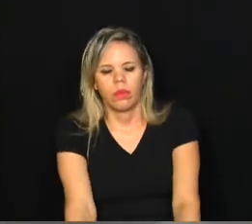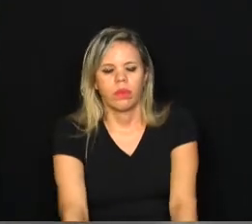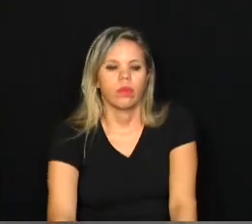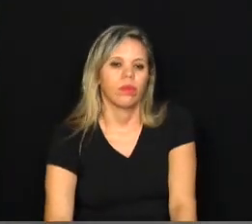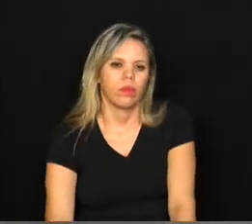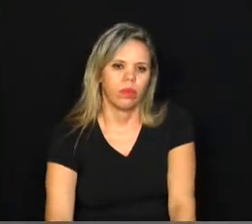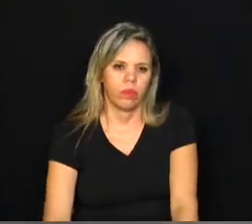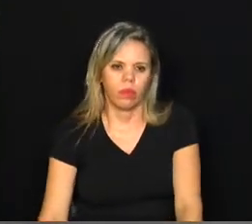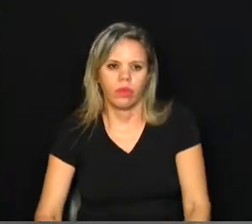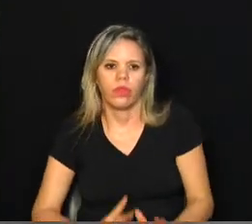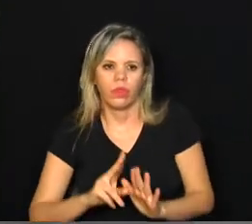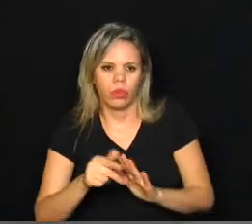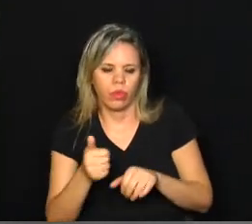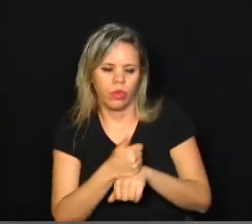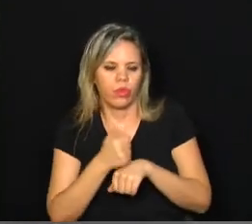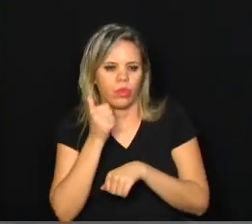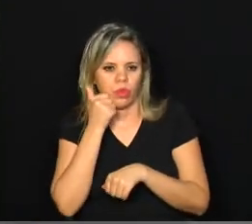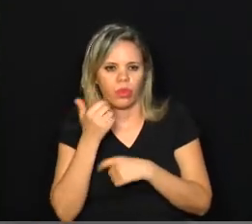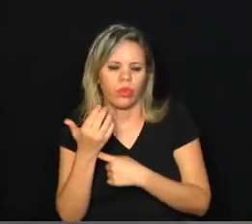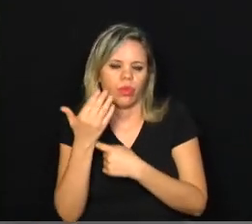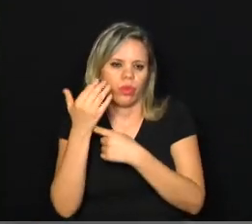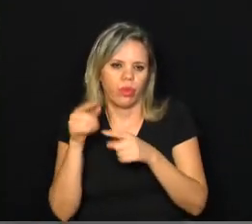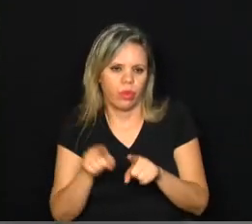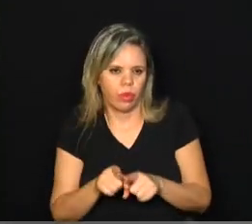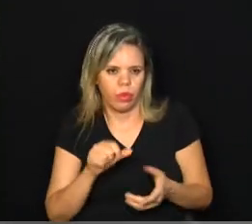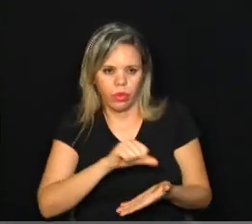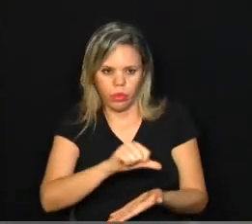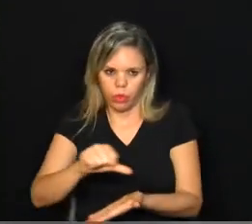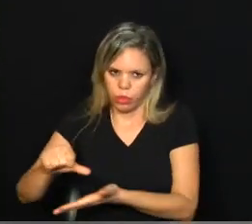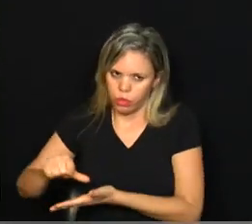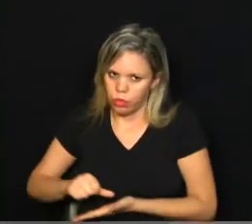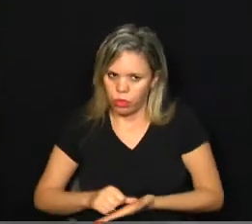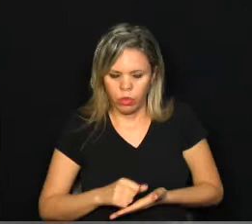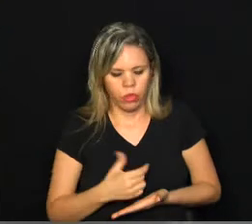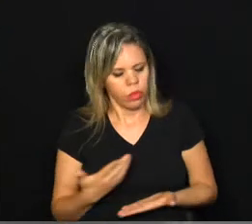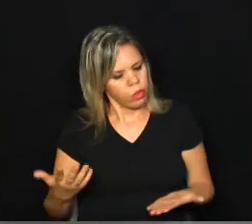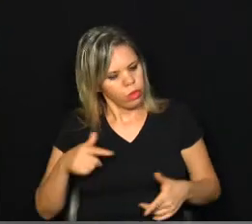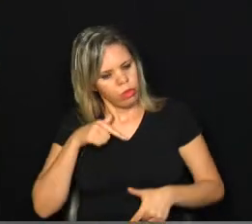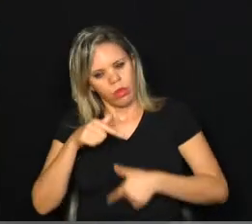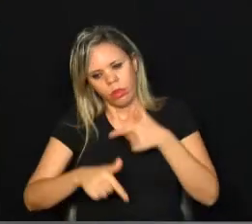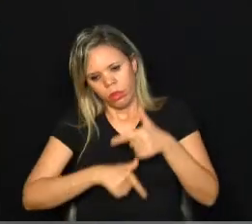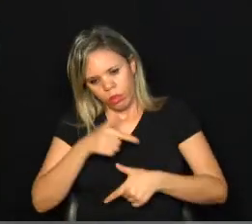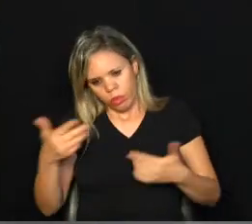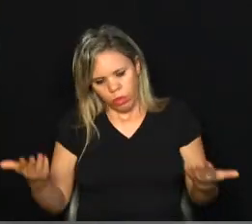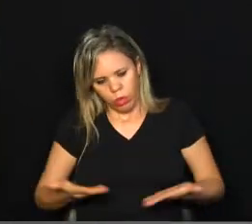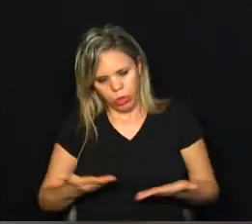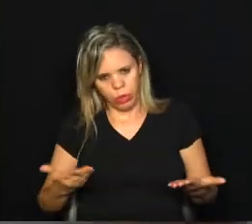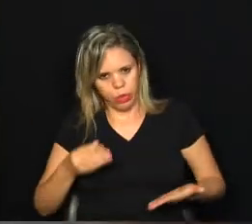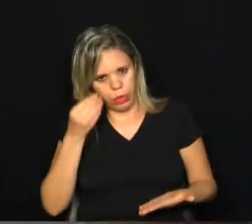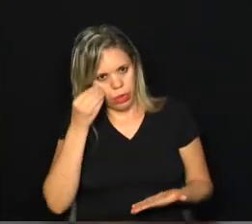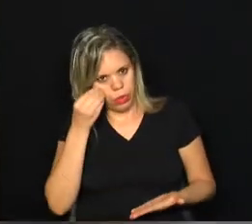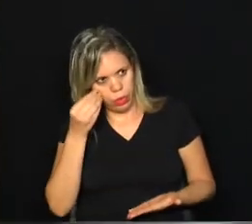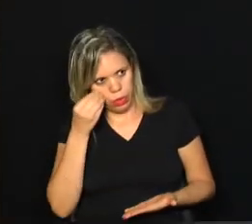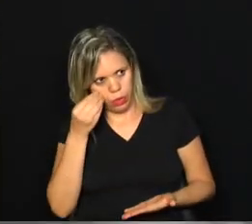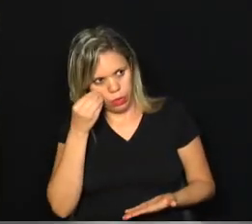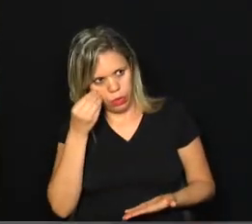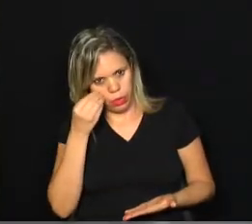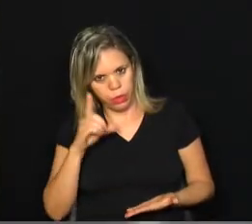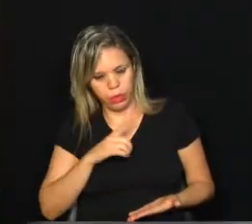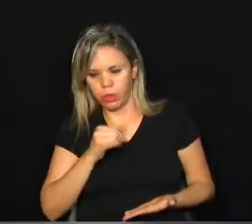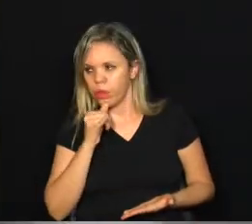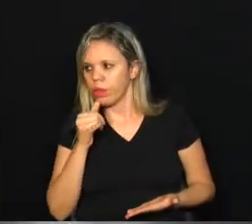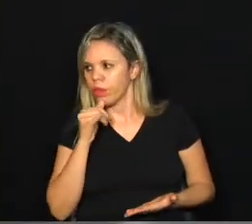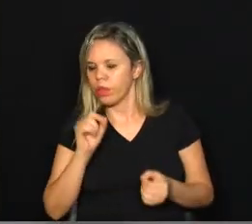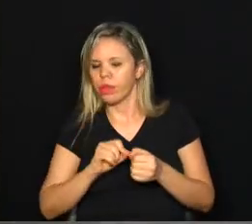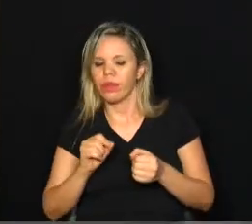envolve várias instituições de ciência e tecnologia aqui da região, e esse é o trabalho hoje de se tentar ter esse exemplo, fazer